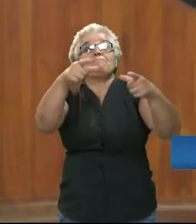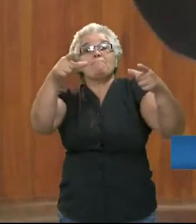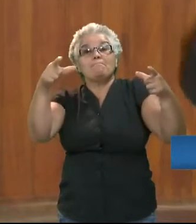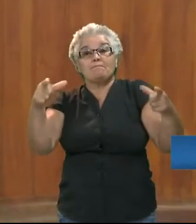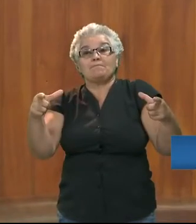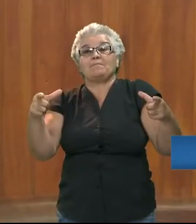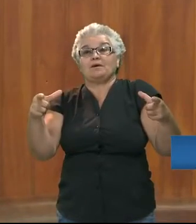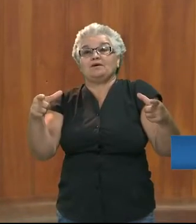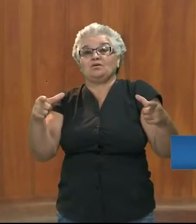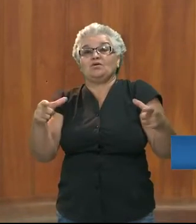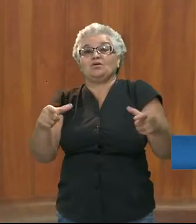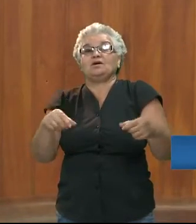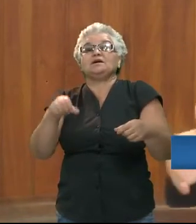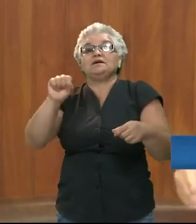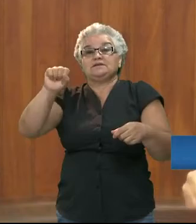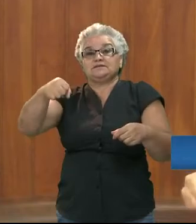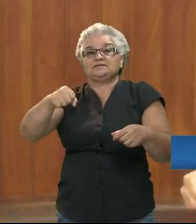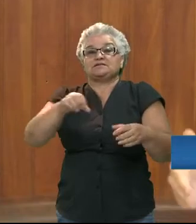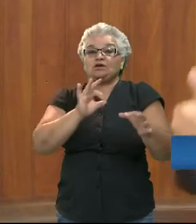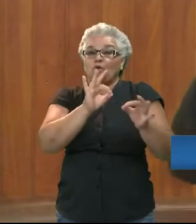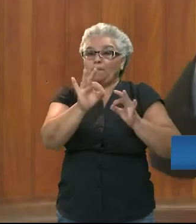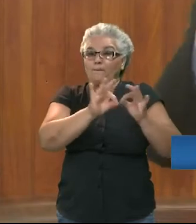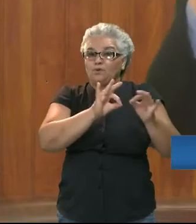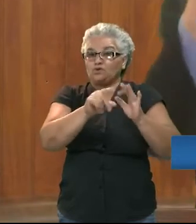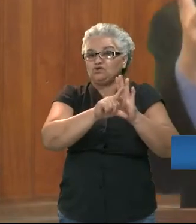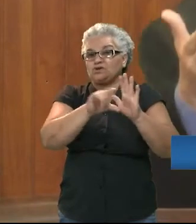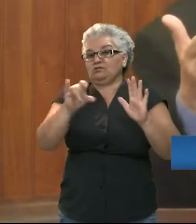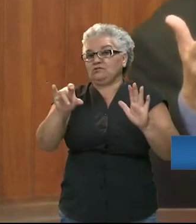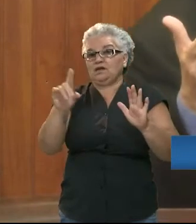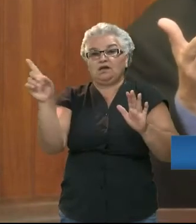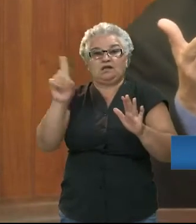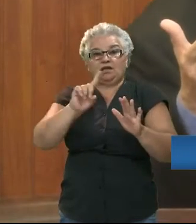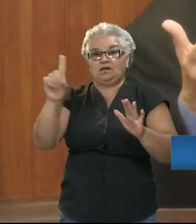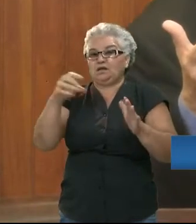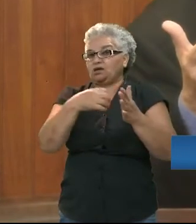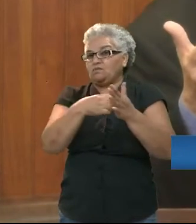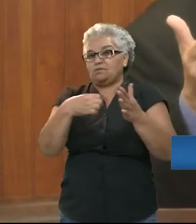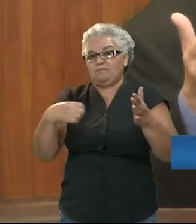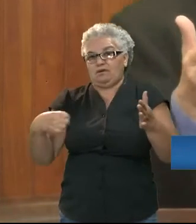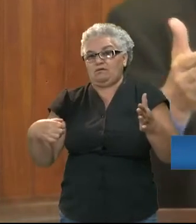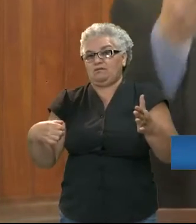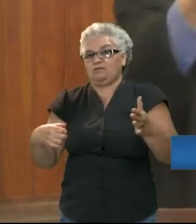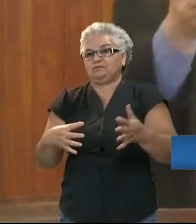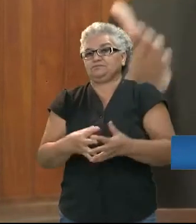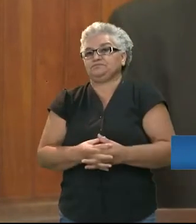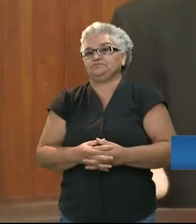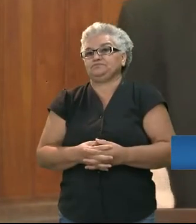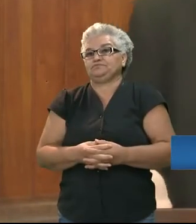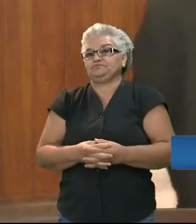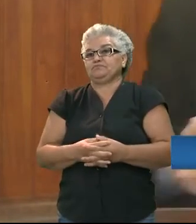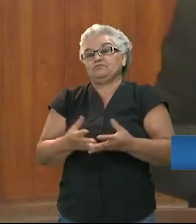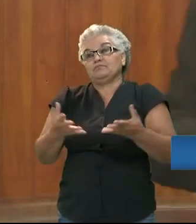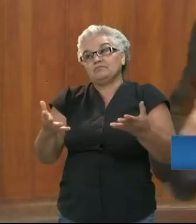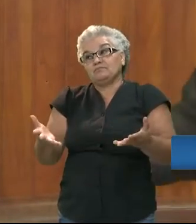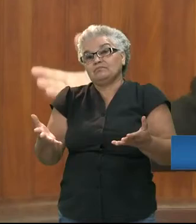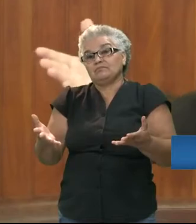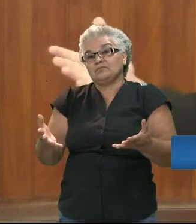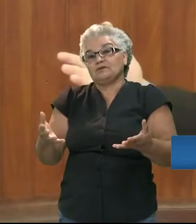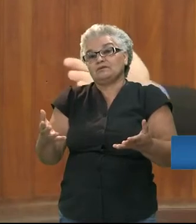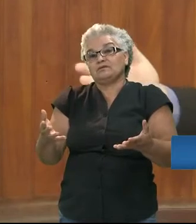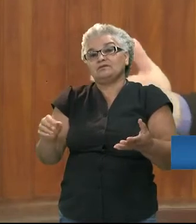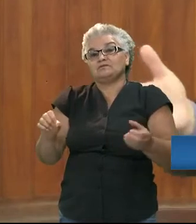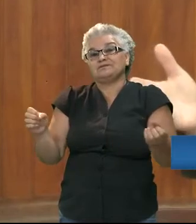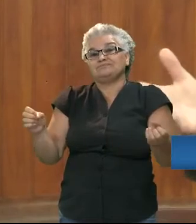nos projetos de lei e não nas emendas que nós teremos a visibilidade necessária para tratar essa matéria. É bem possível que, se nós exaurirmos